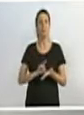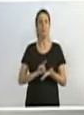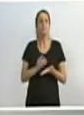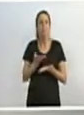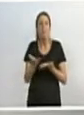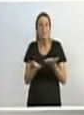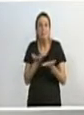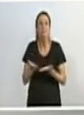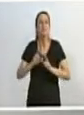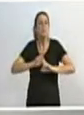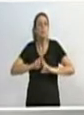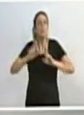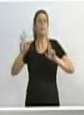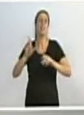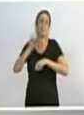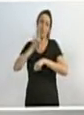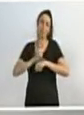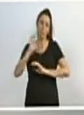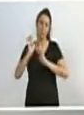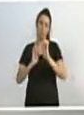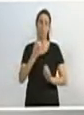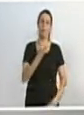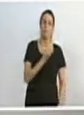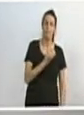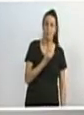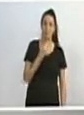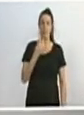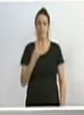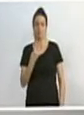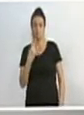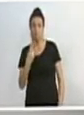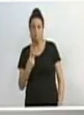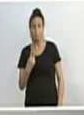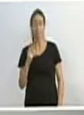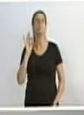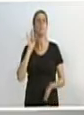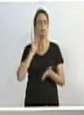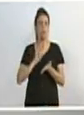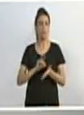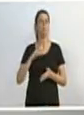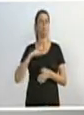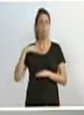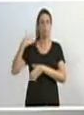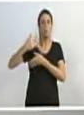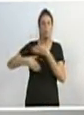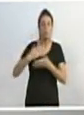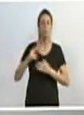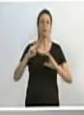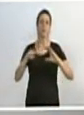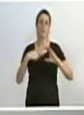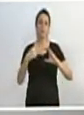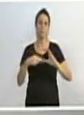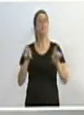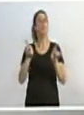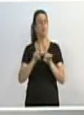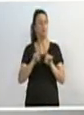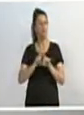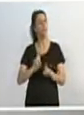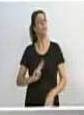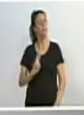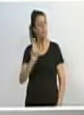e pequena empresa. Na 632, nós tivemos uma celeridade na tramitação aqui na casa. E aí eu faço reconhecimento aos amigos